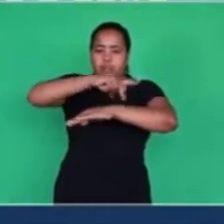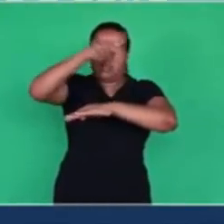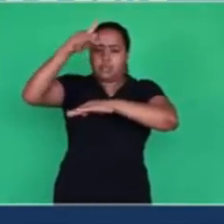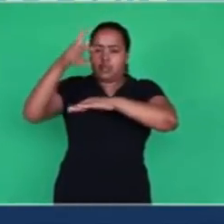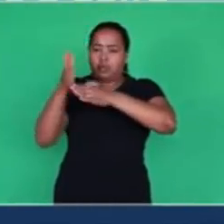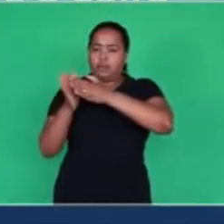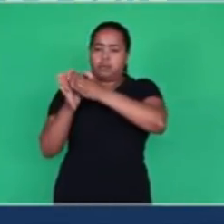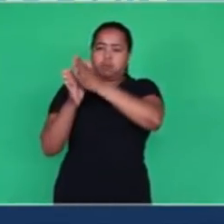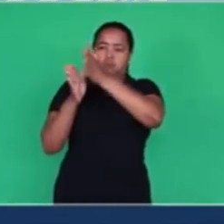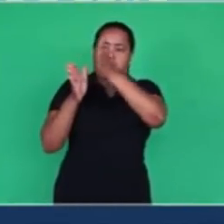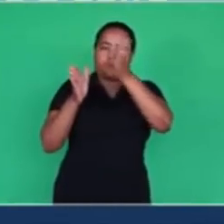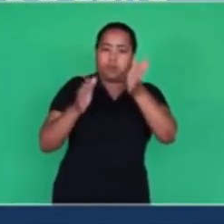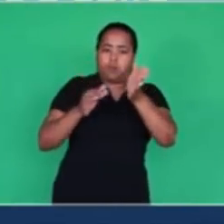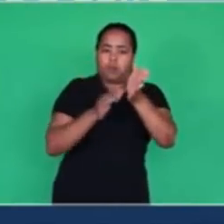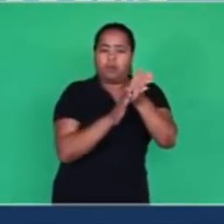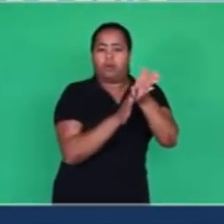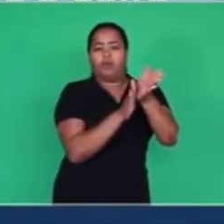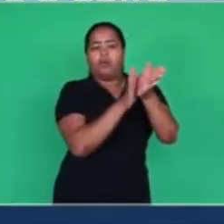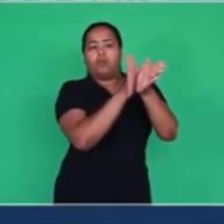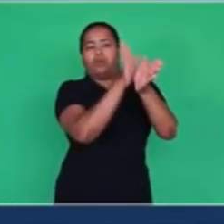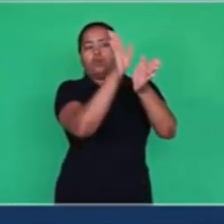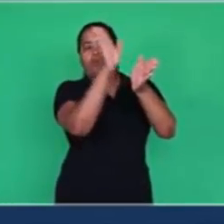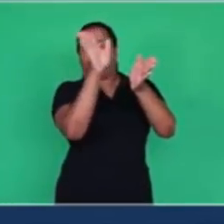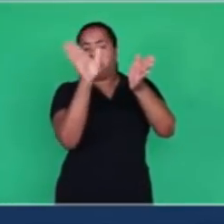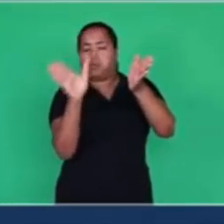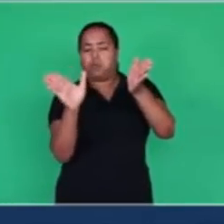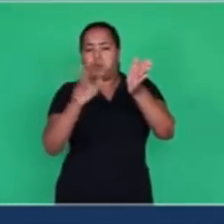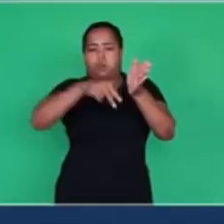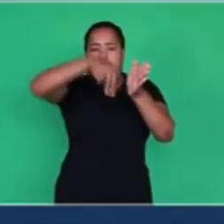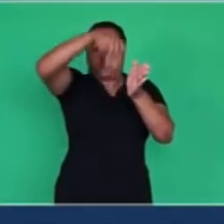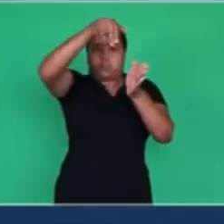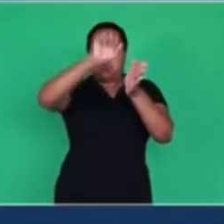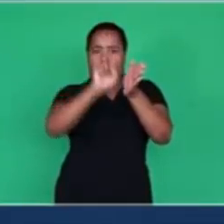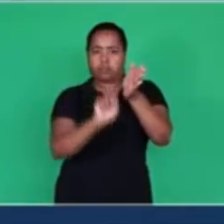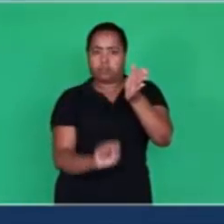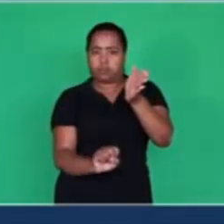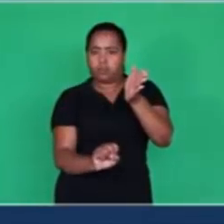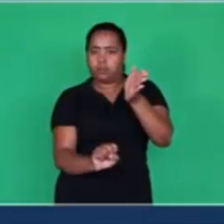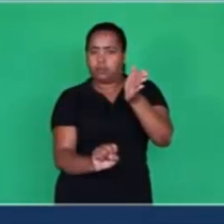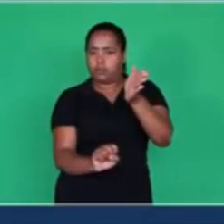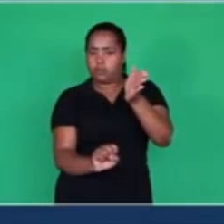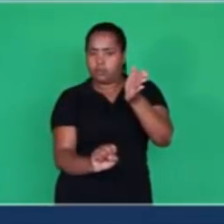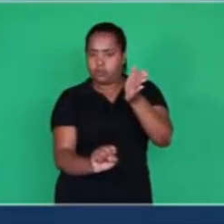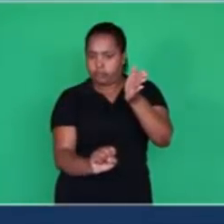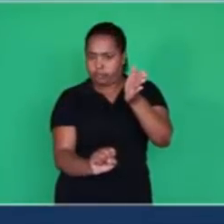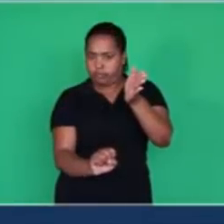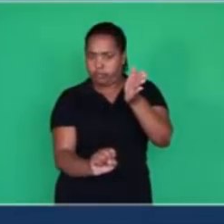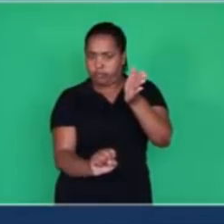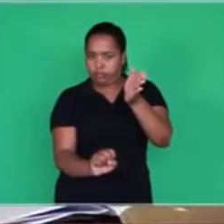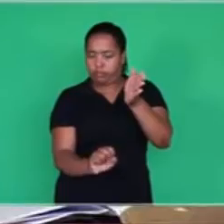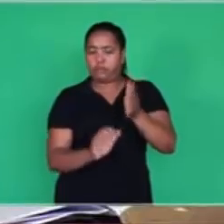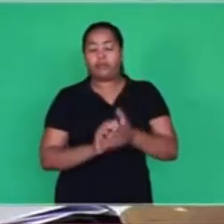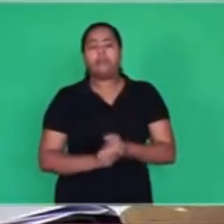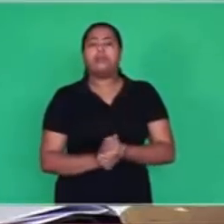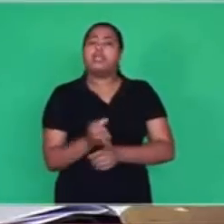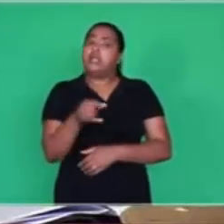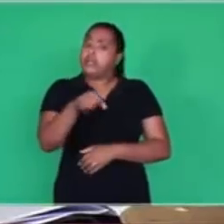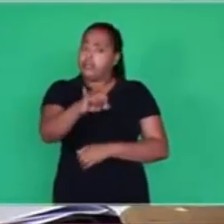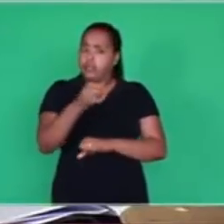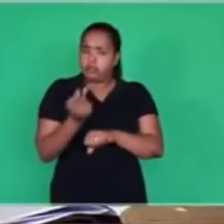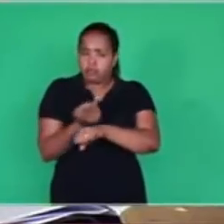norte, e a outra metade dele para o sul. Verso 5. Sim. Se você procurar